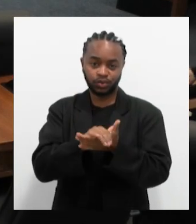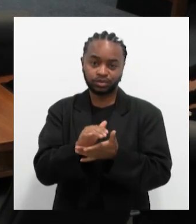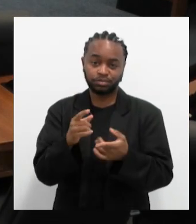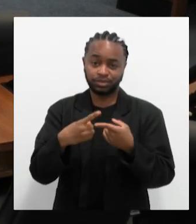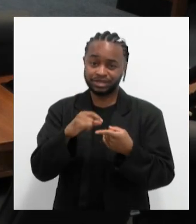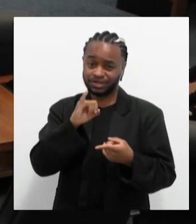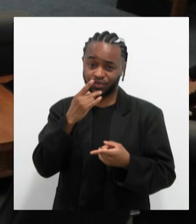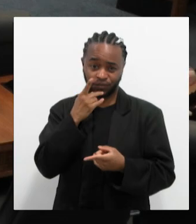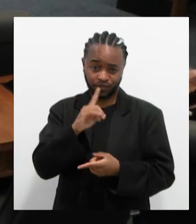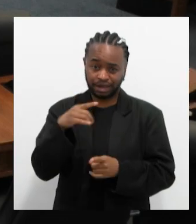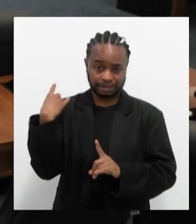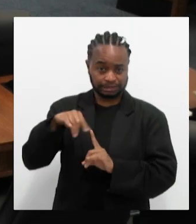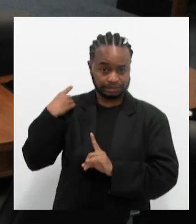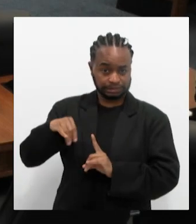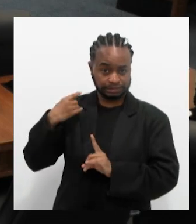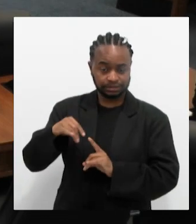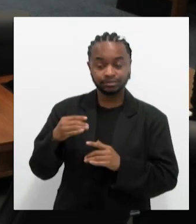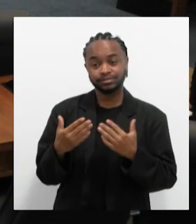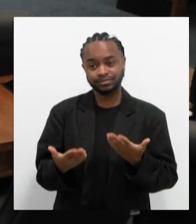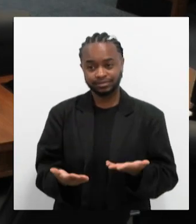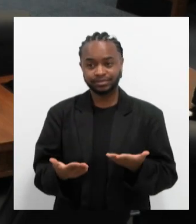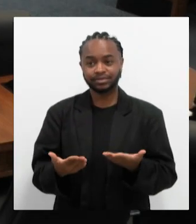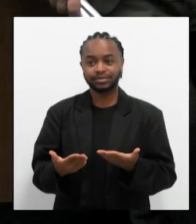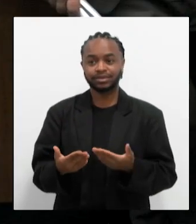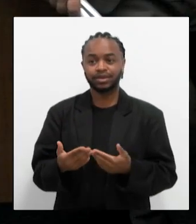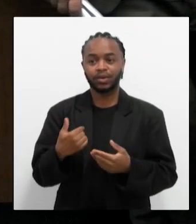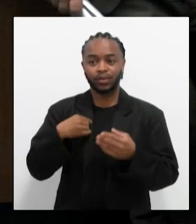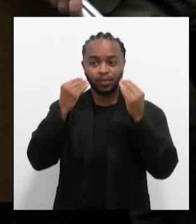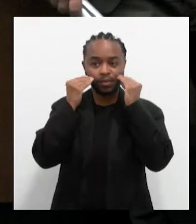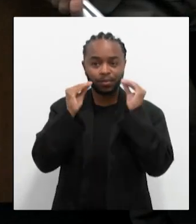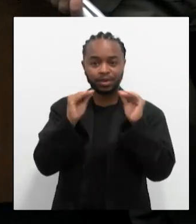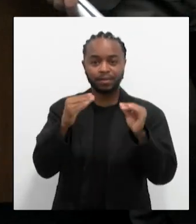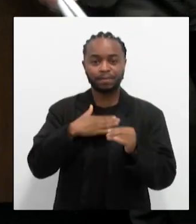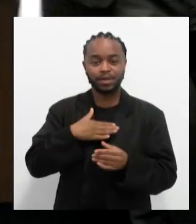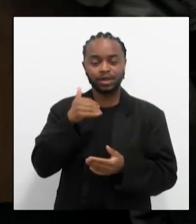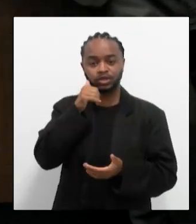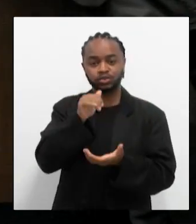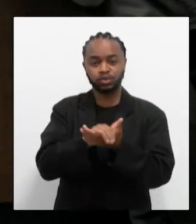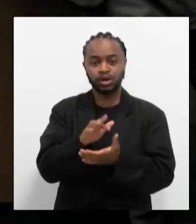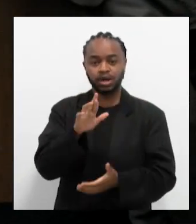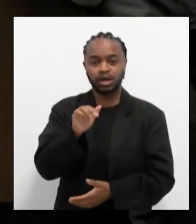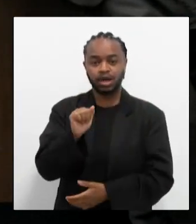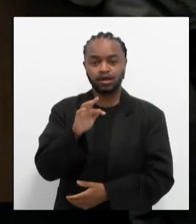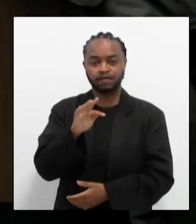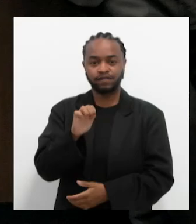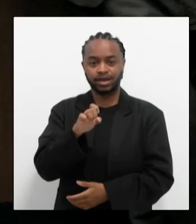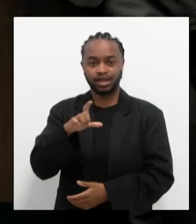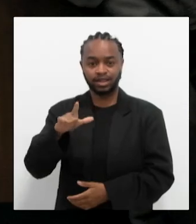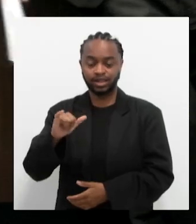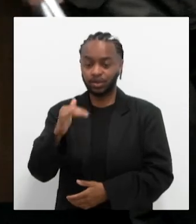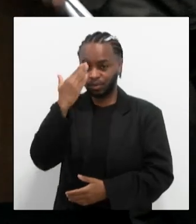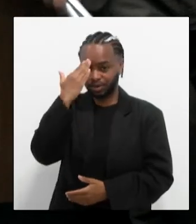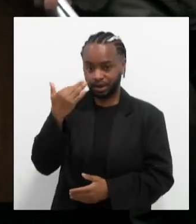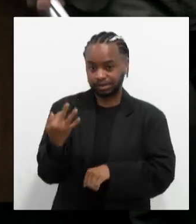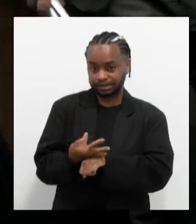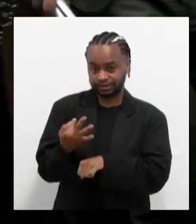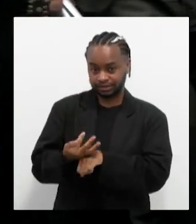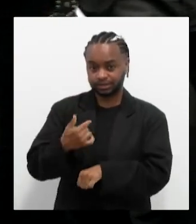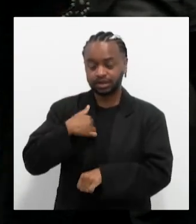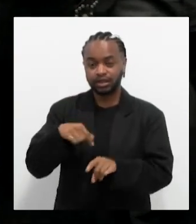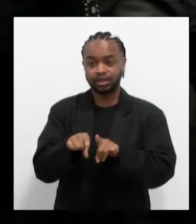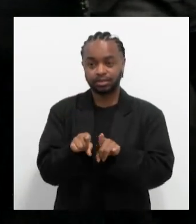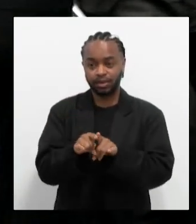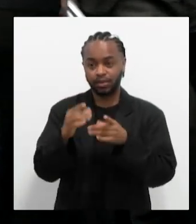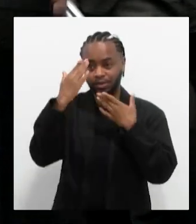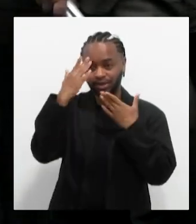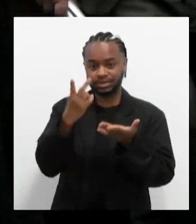O sarrafo subiu. Então, mandar um beijo aqui para minha esposa, Rafaele. Obrigado por me aturar, obrigado por sempre me acompanhar, por ser